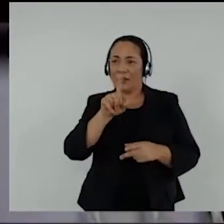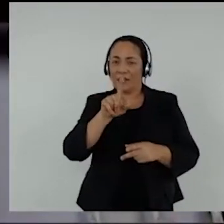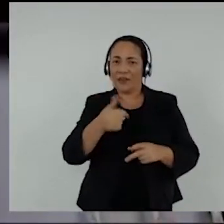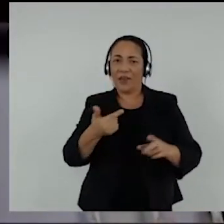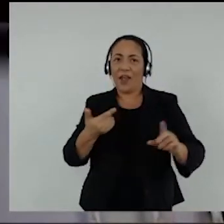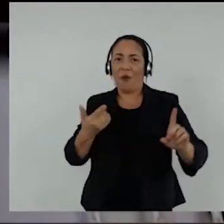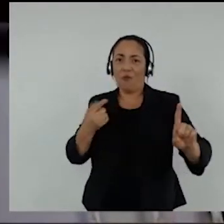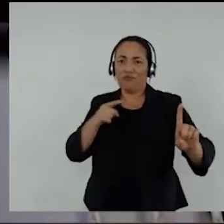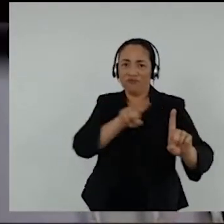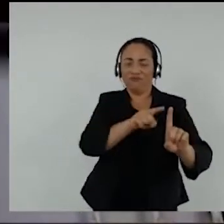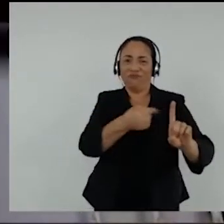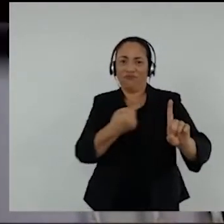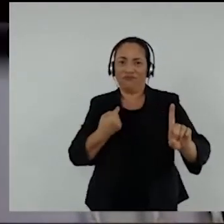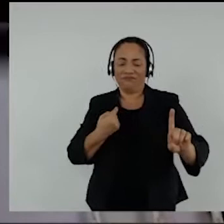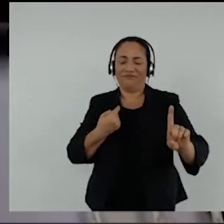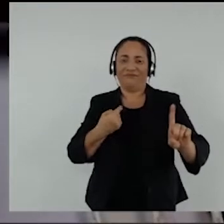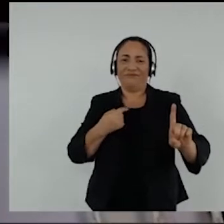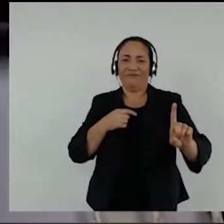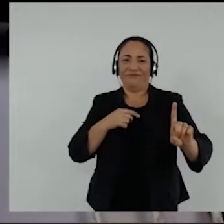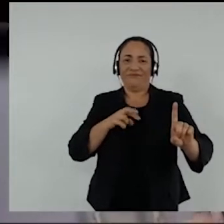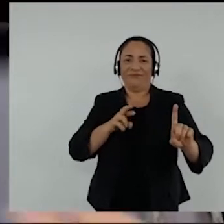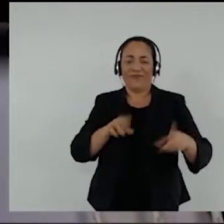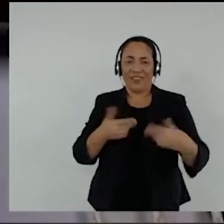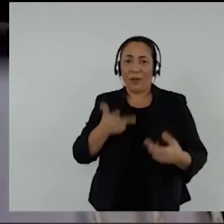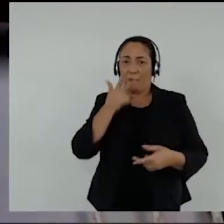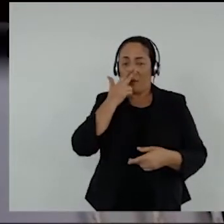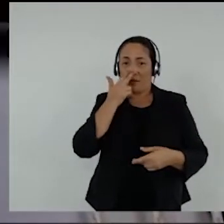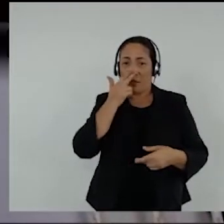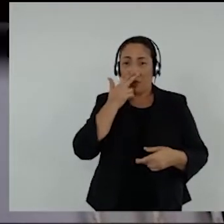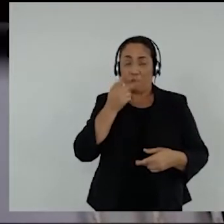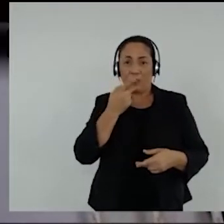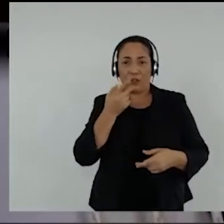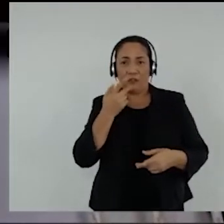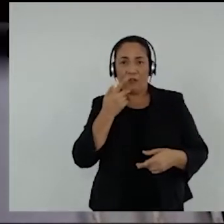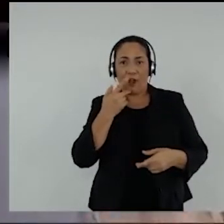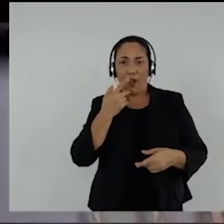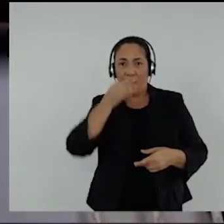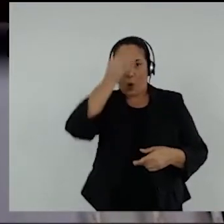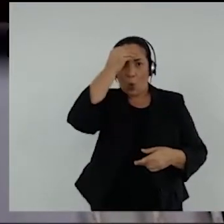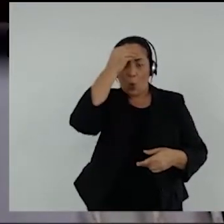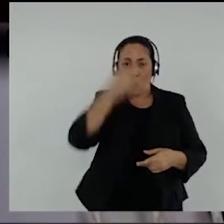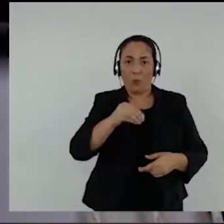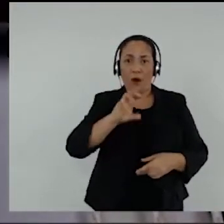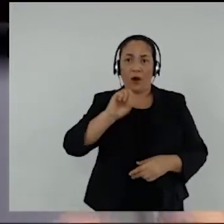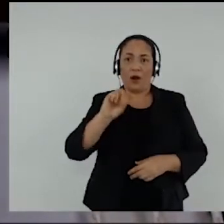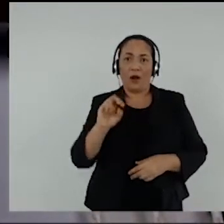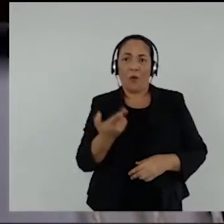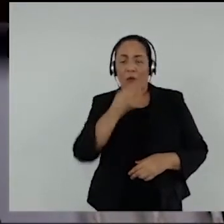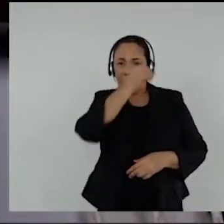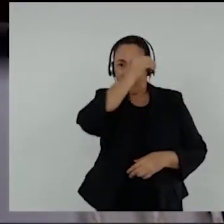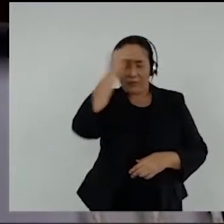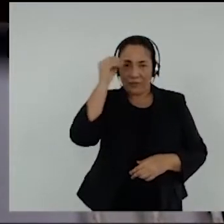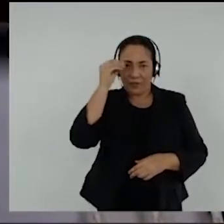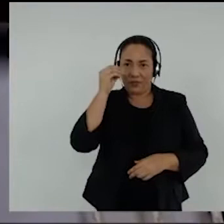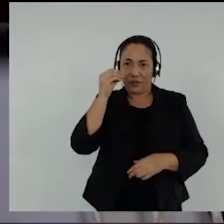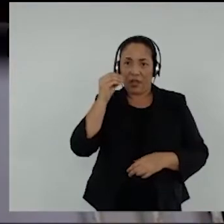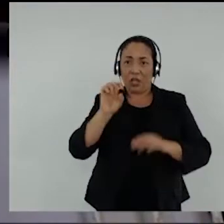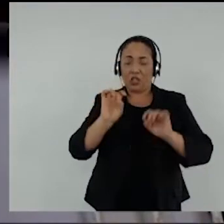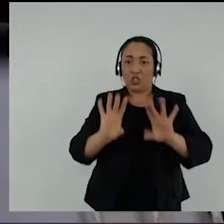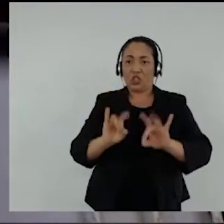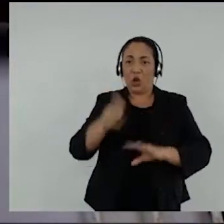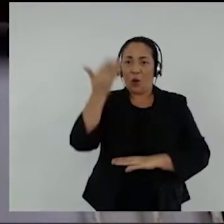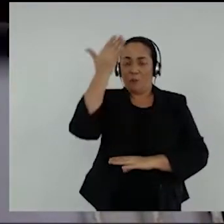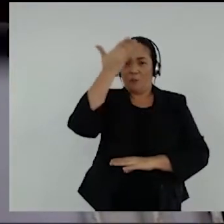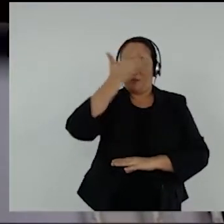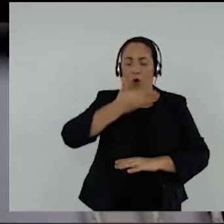eu, sinceramente, acho que para condenar ou absolver alguém com base numa prova assim colhida,